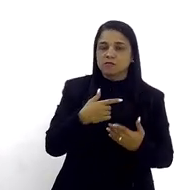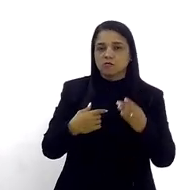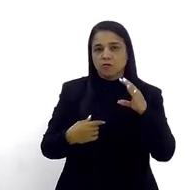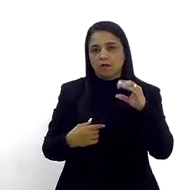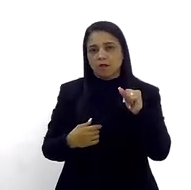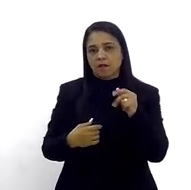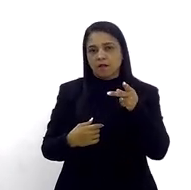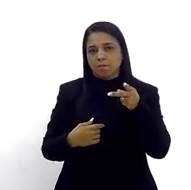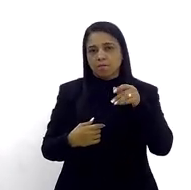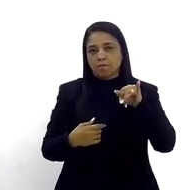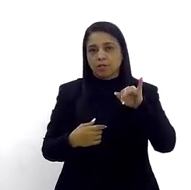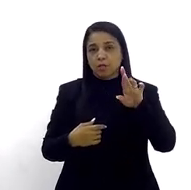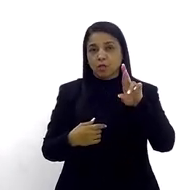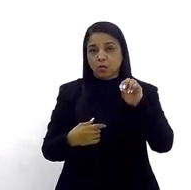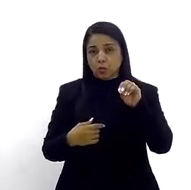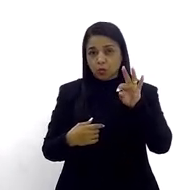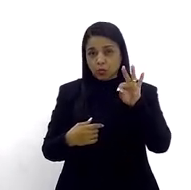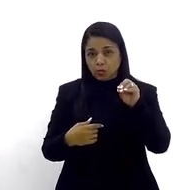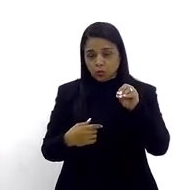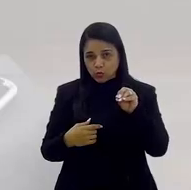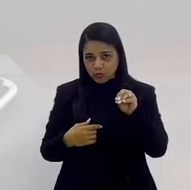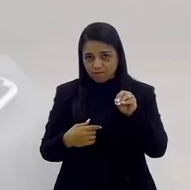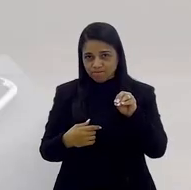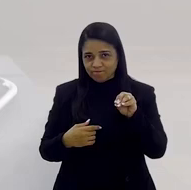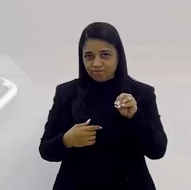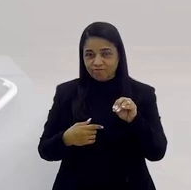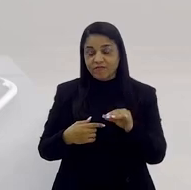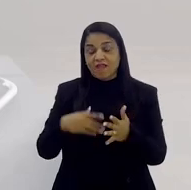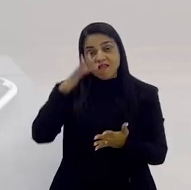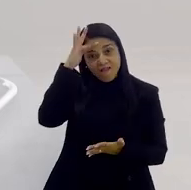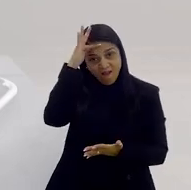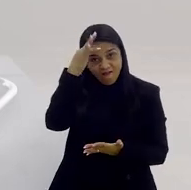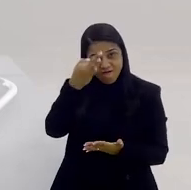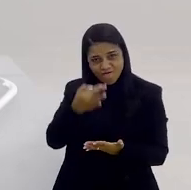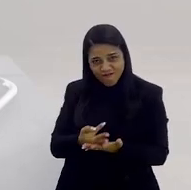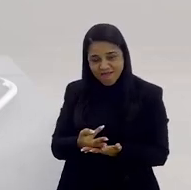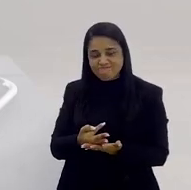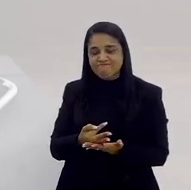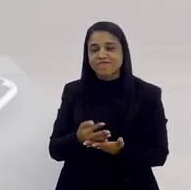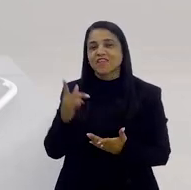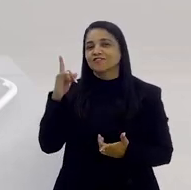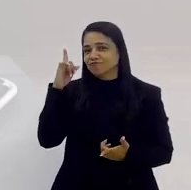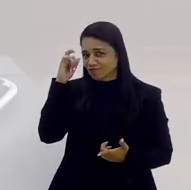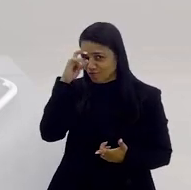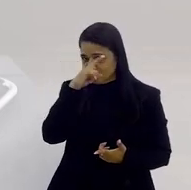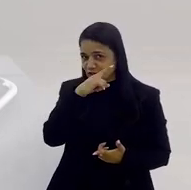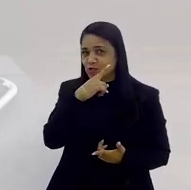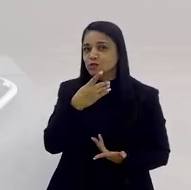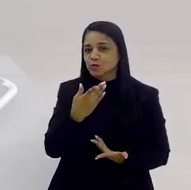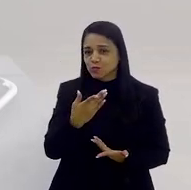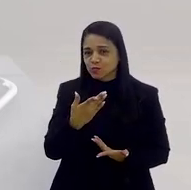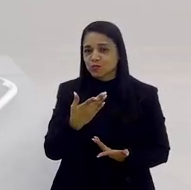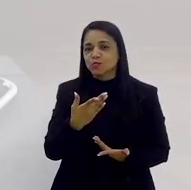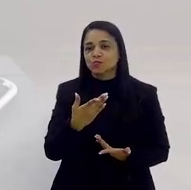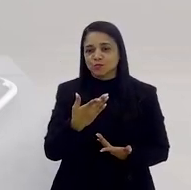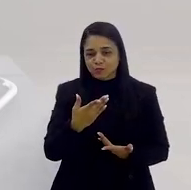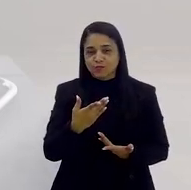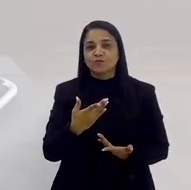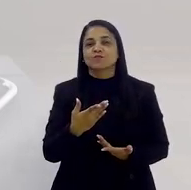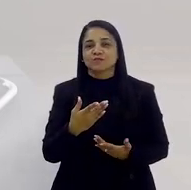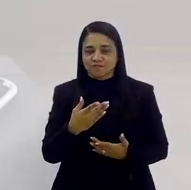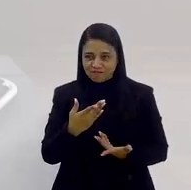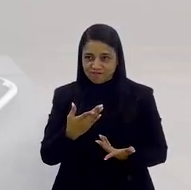é mais pesado do que o Capiroto lidar com a fé das pessoas é muito mais pesado do que com qualquer coisa